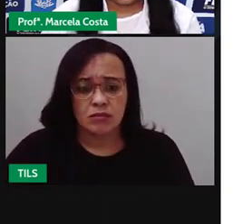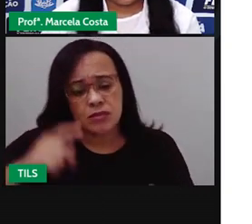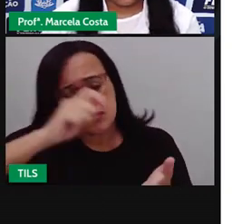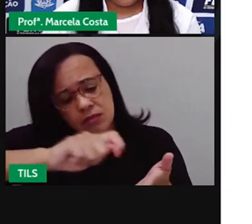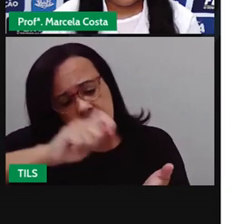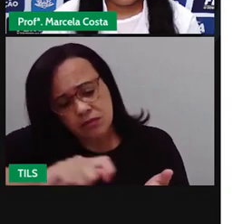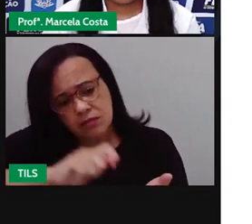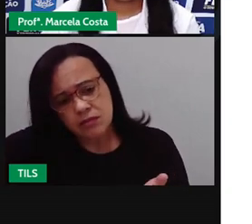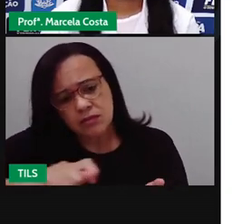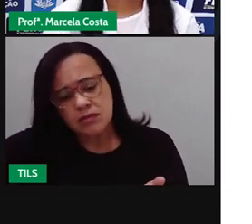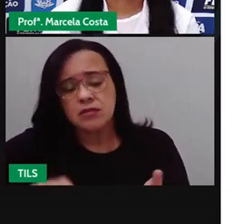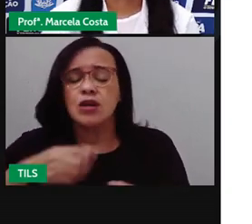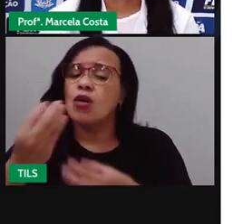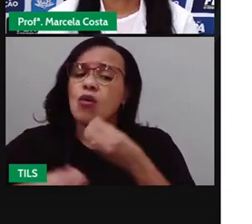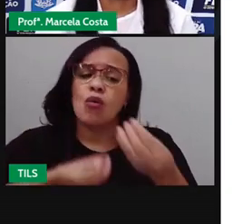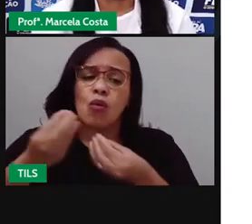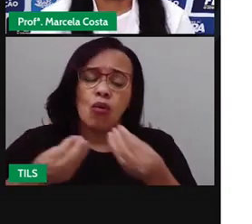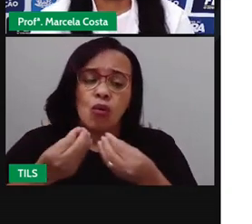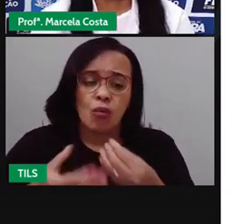escrito, tá bom?